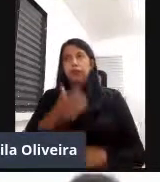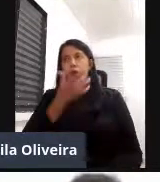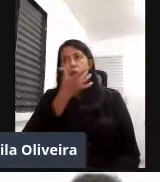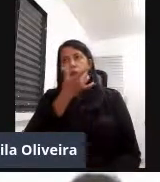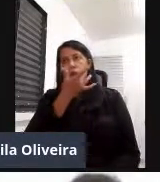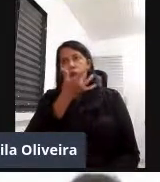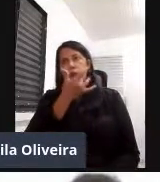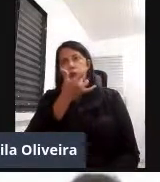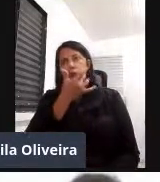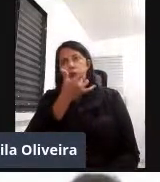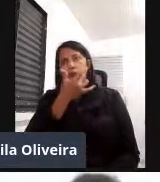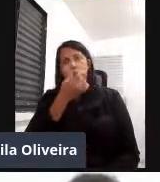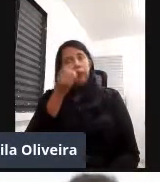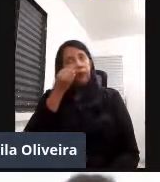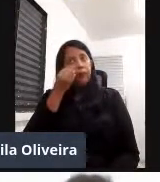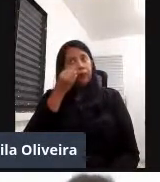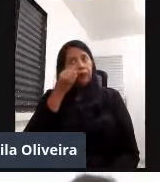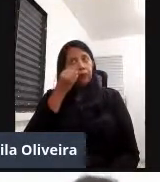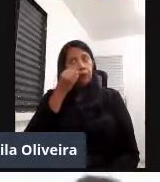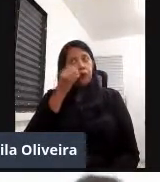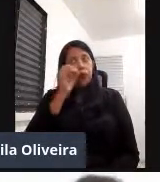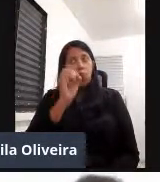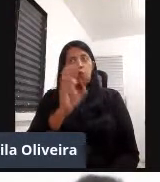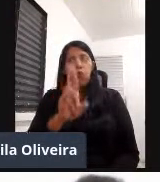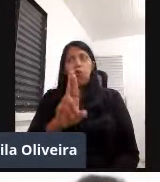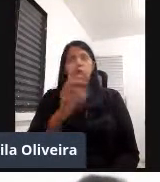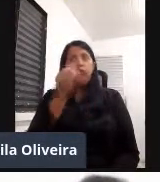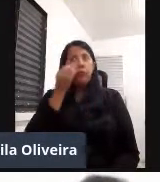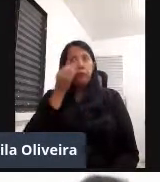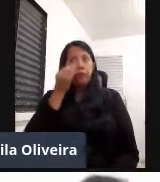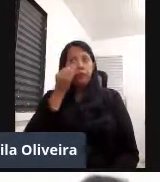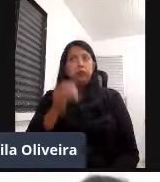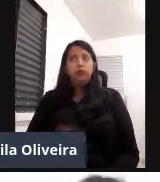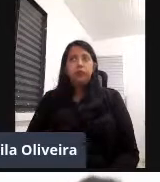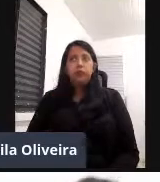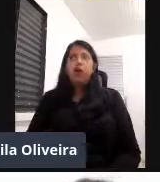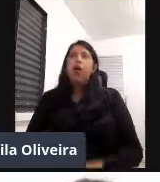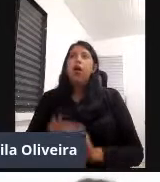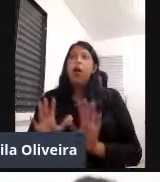Interessante. Vamos utilizar aqui esse termo.